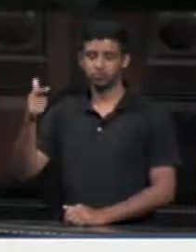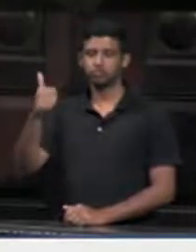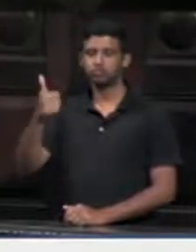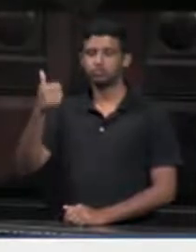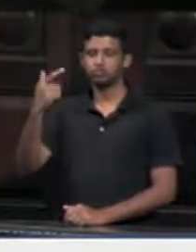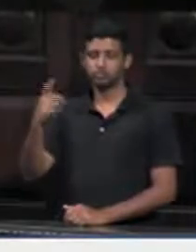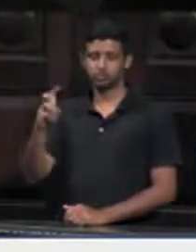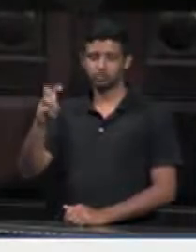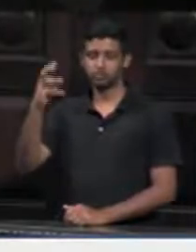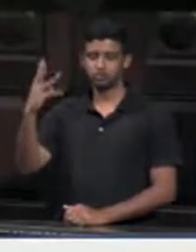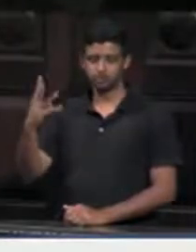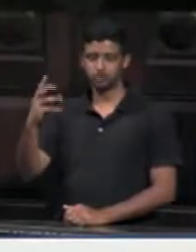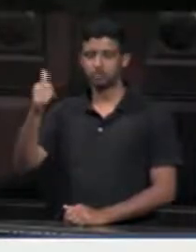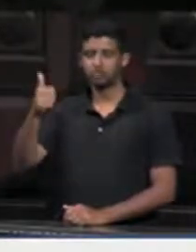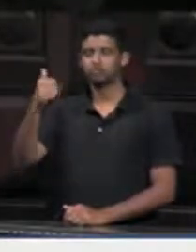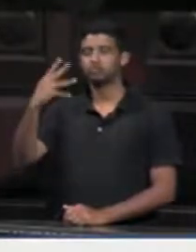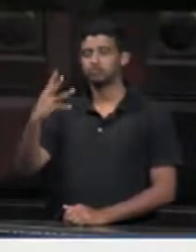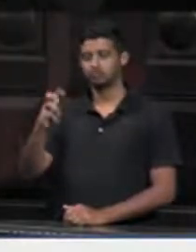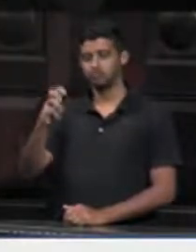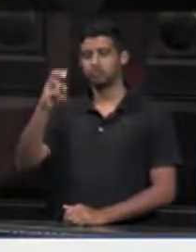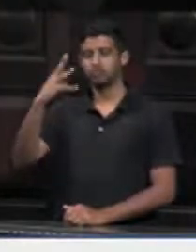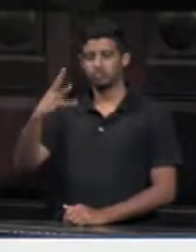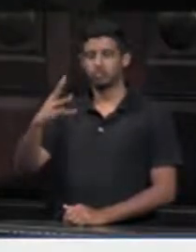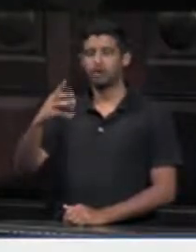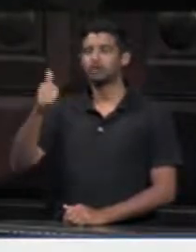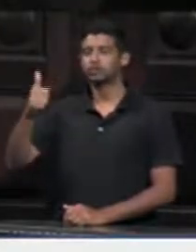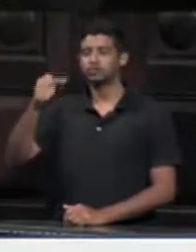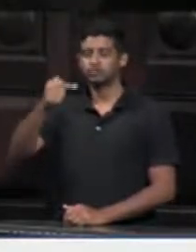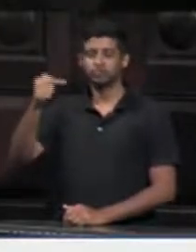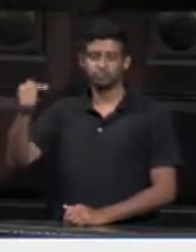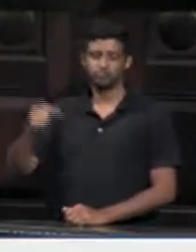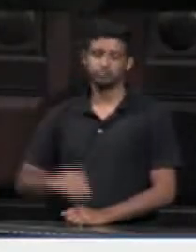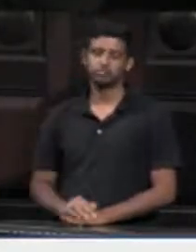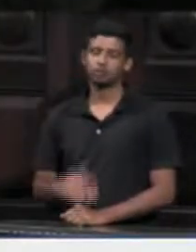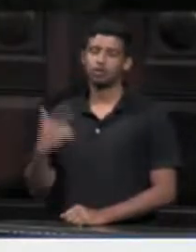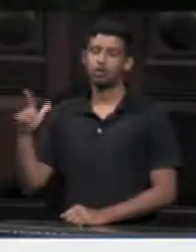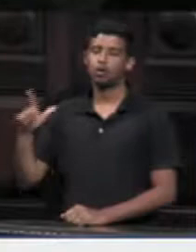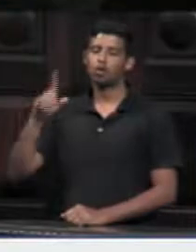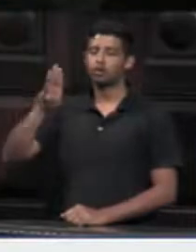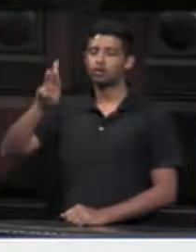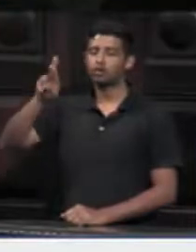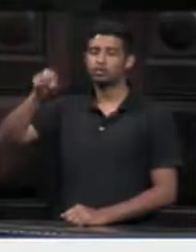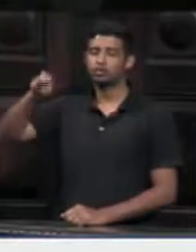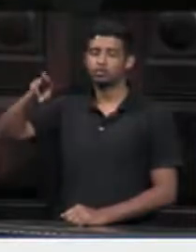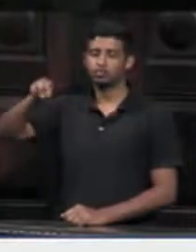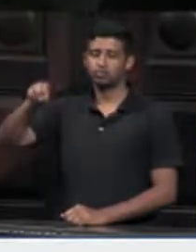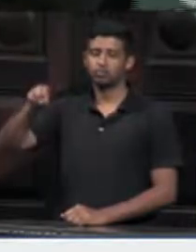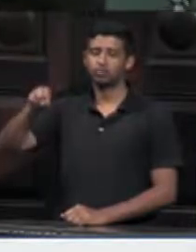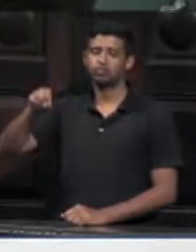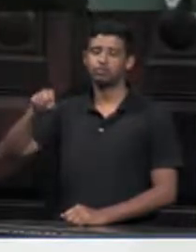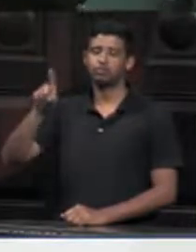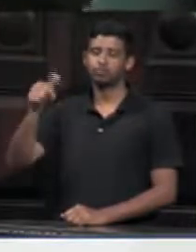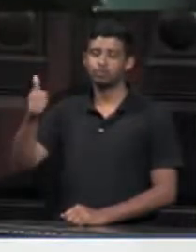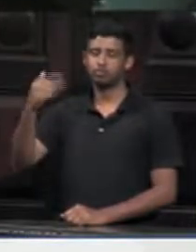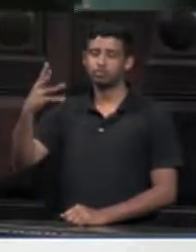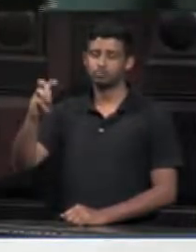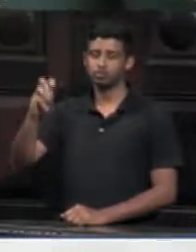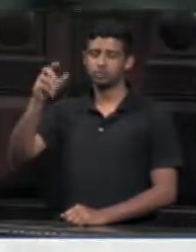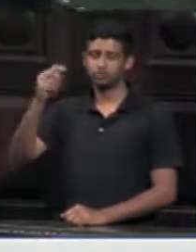153, 159 e 177. Bruno Dauari, 154 e